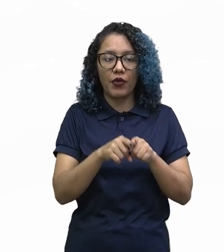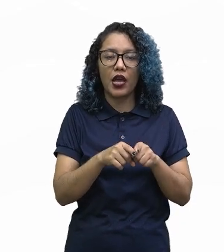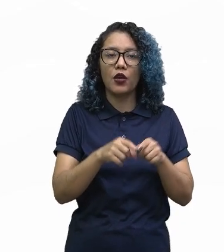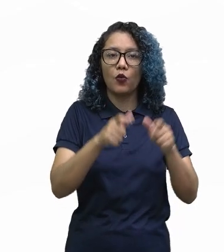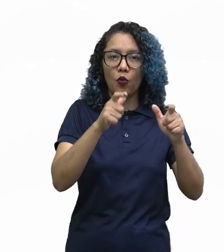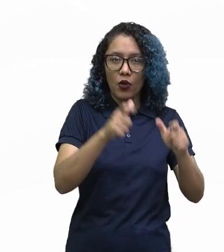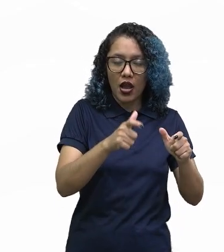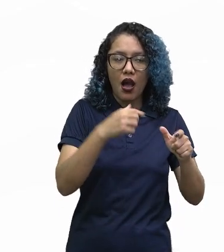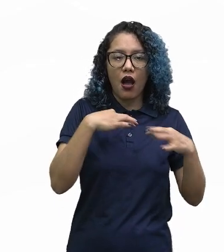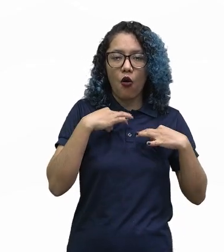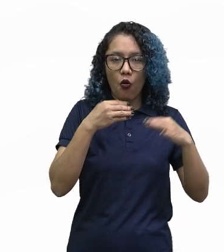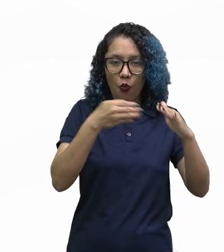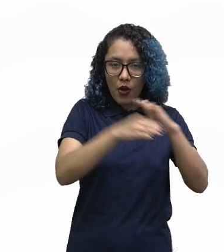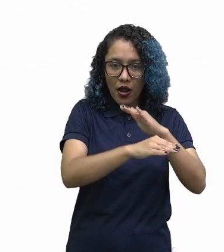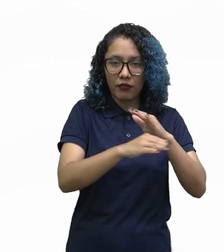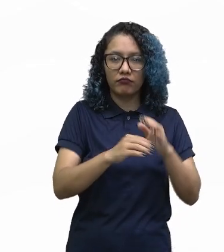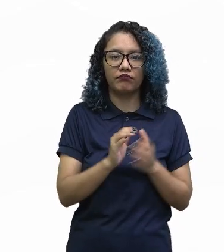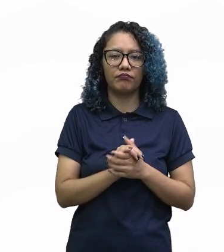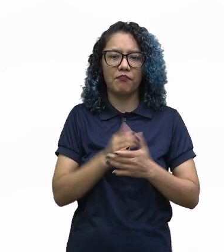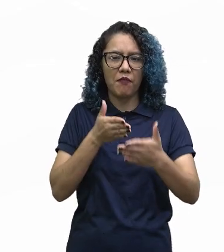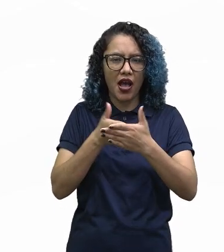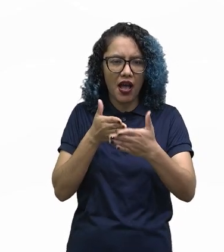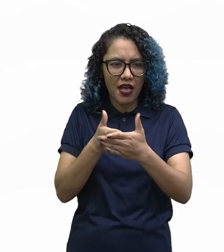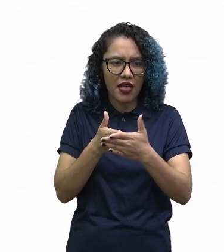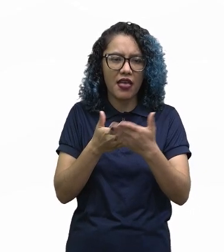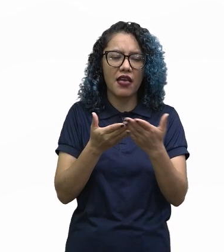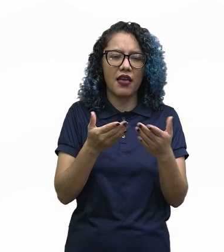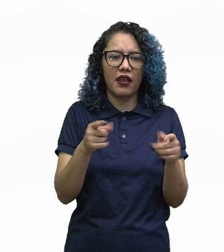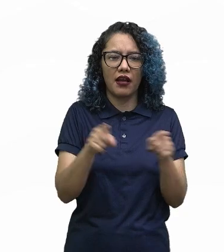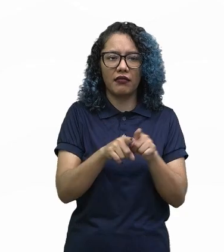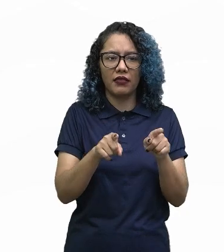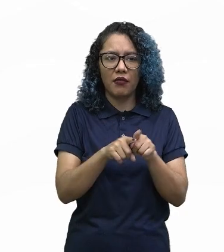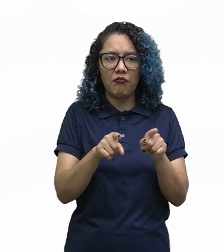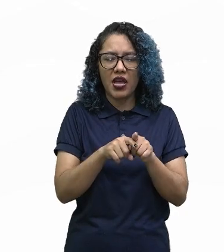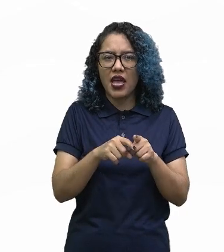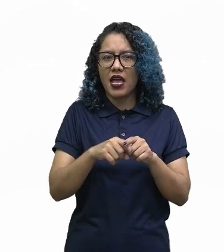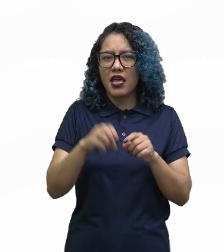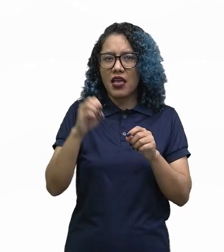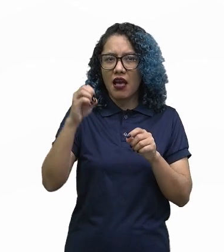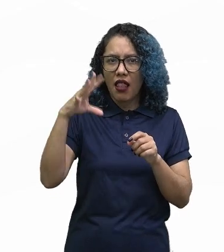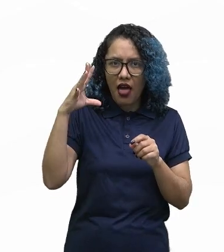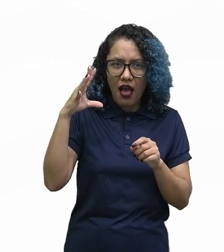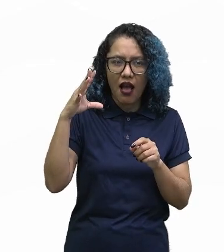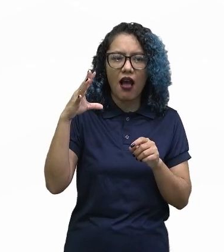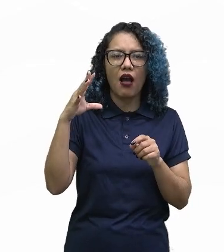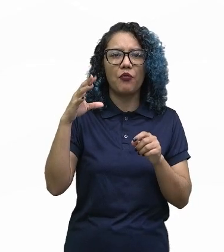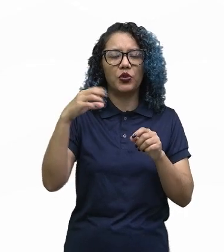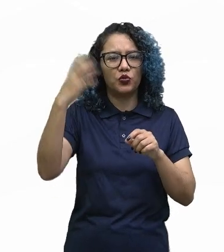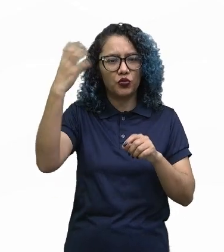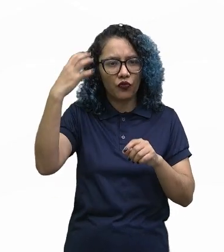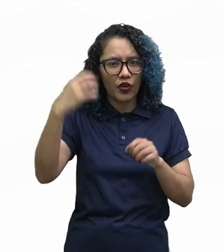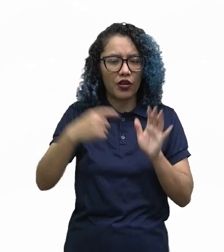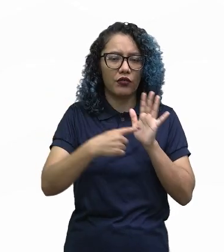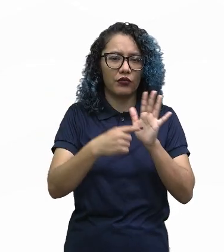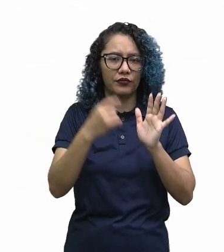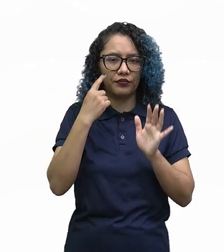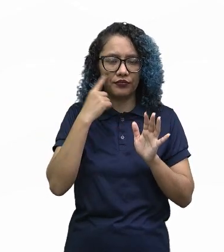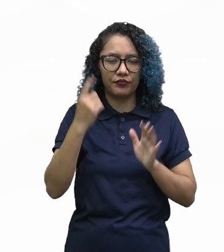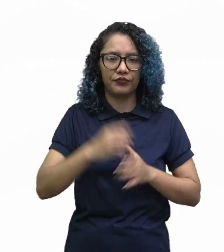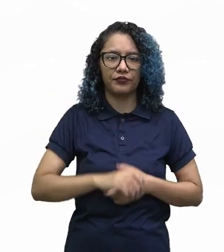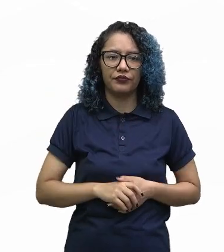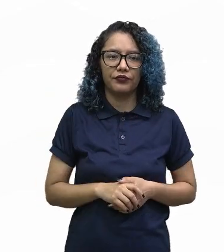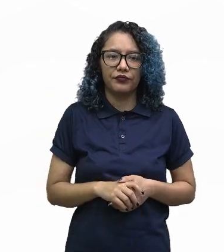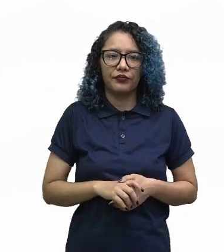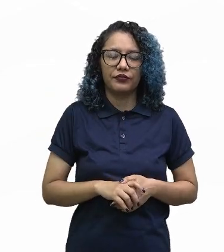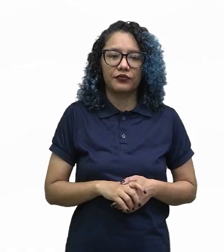barreiras físicas, sistemas de alarme. A gente também pode colocar aqui chuveiro, né? Vamos ver algum desses EPIs e